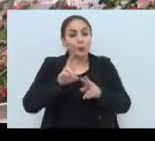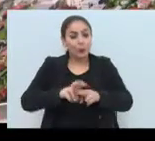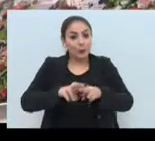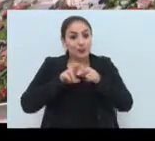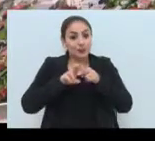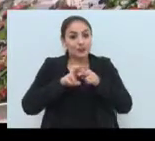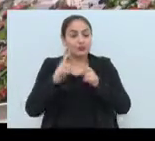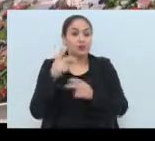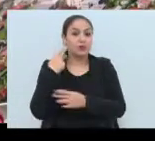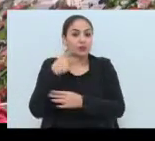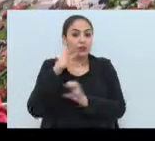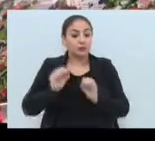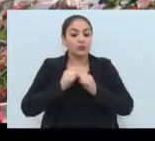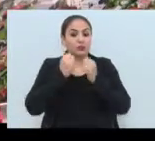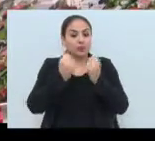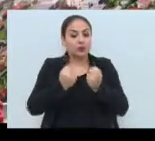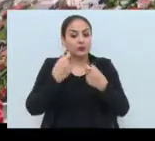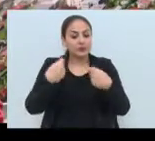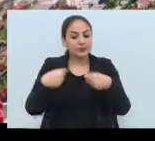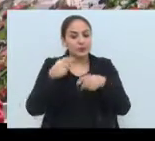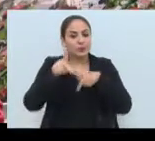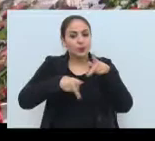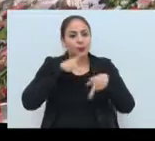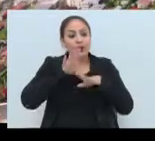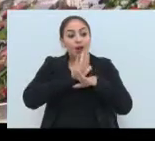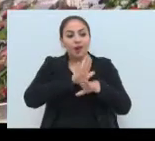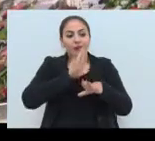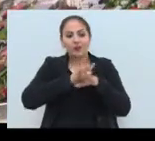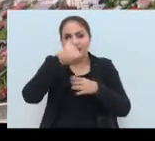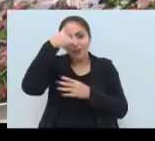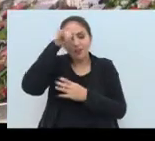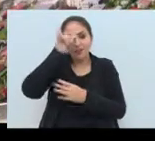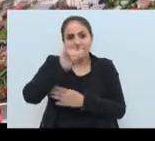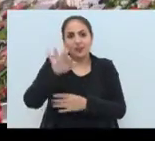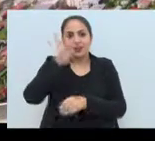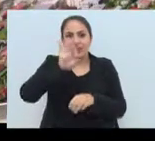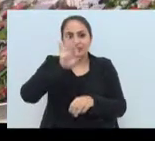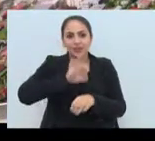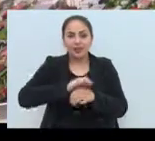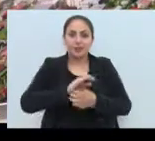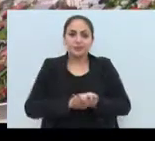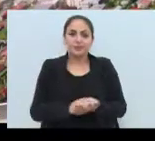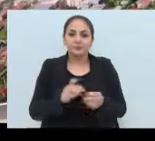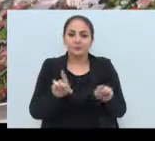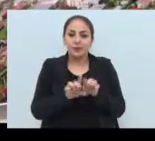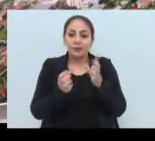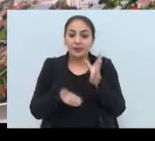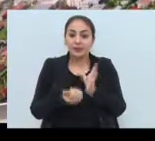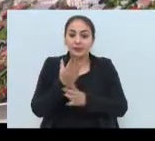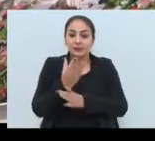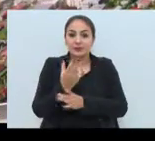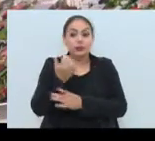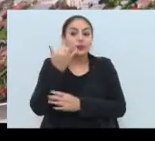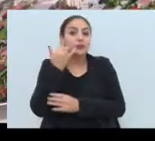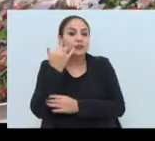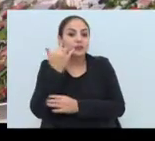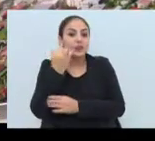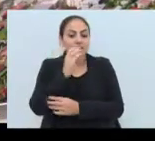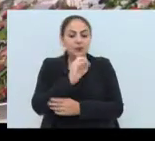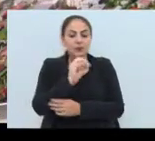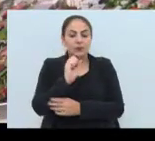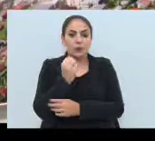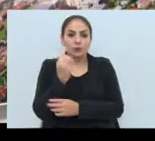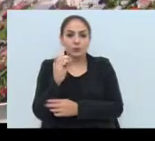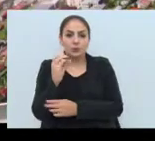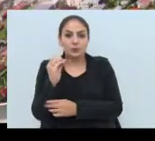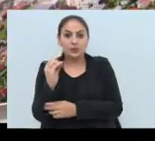isso, o republicano reforça a necessidade da população ajudar no combate à dengue. E a criação de uma linha 0800